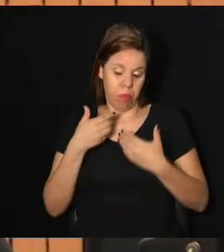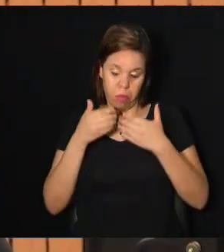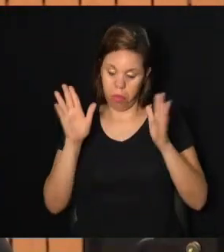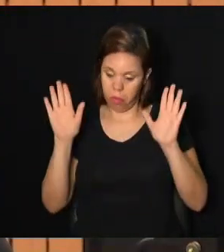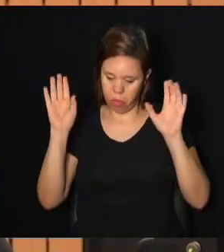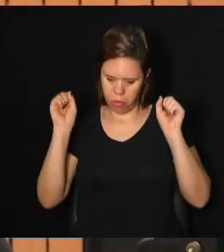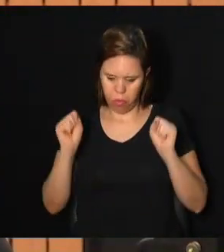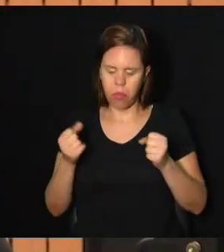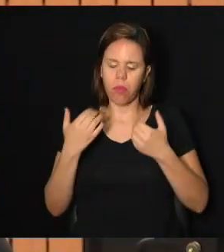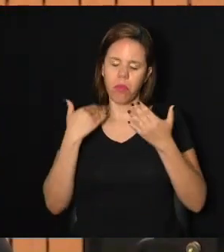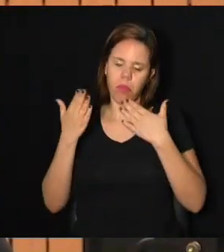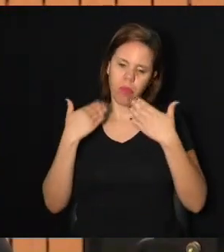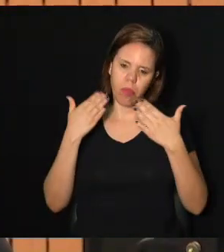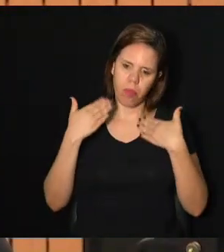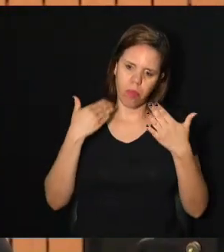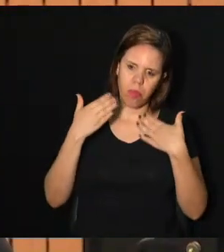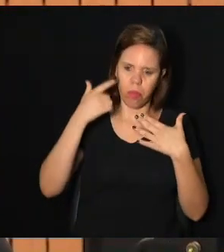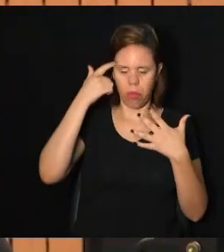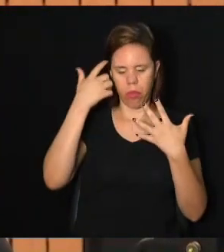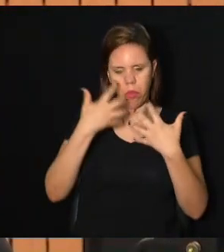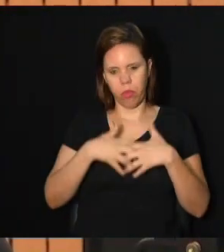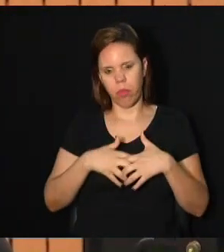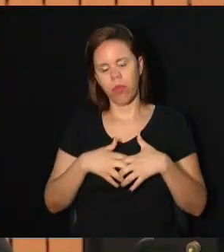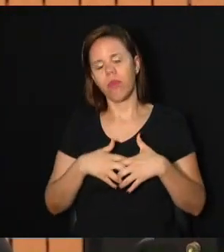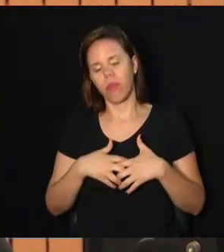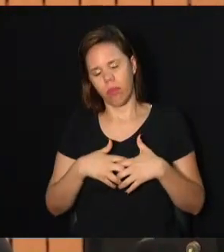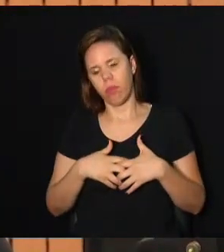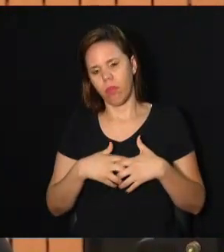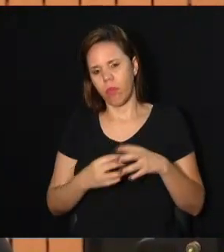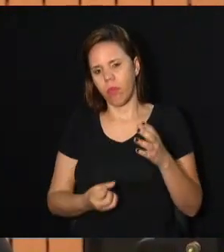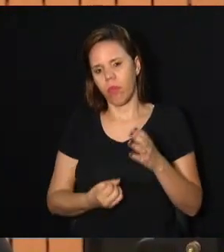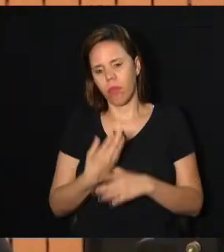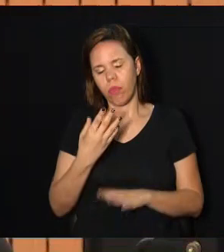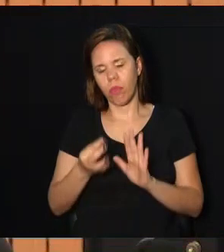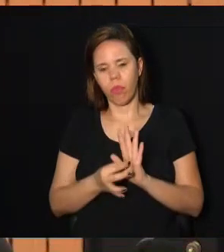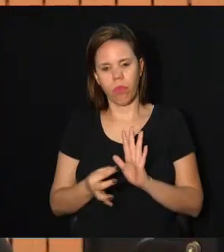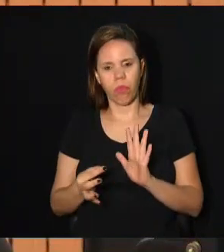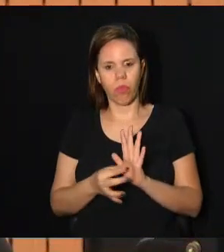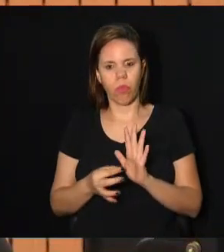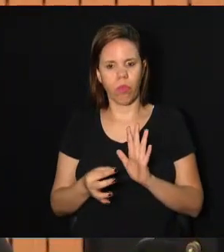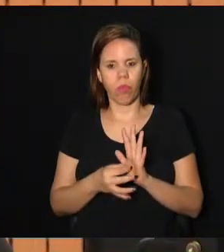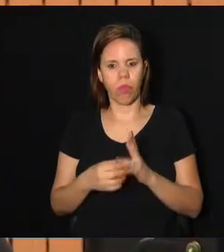gente conversar, refletir e debater, e, de repente, sugerir alguma